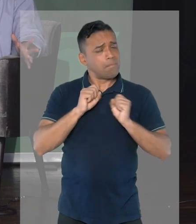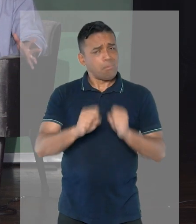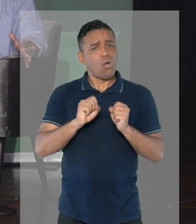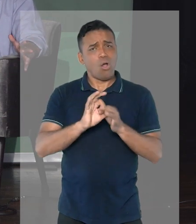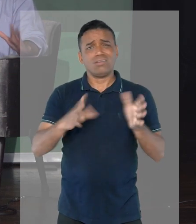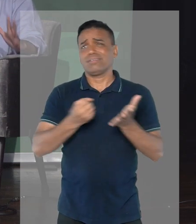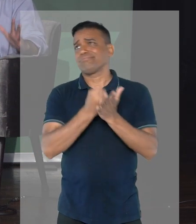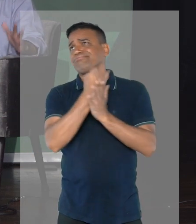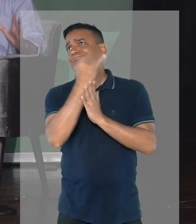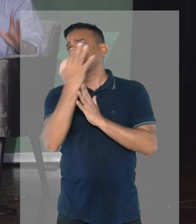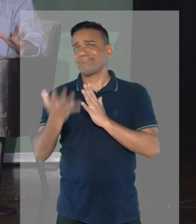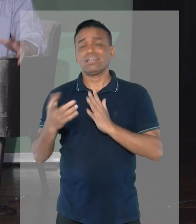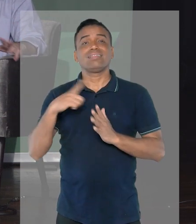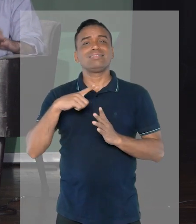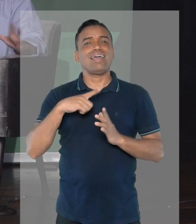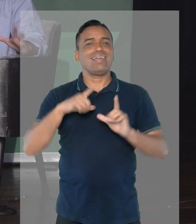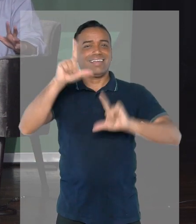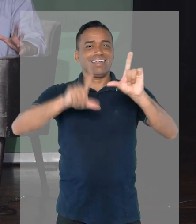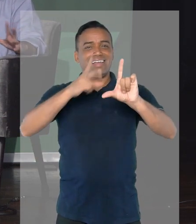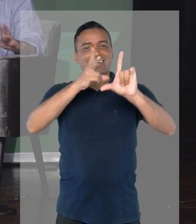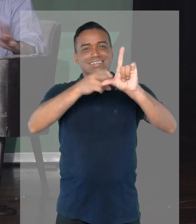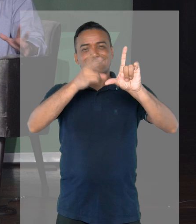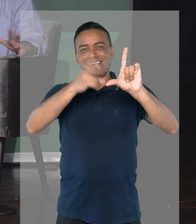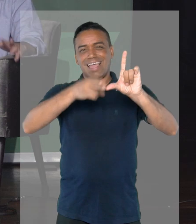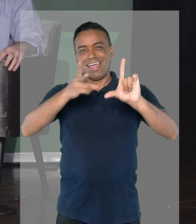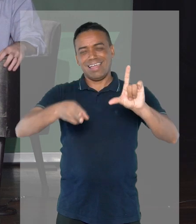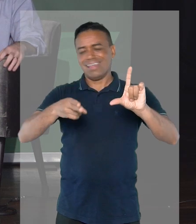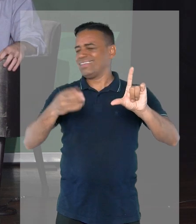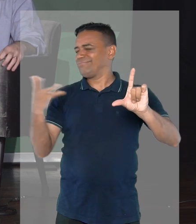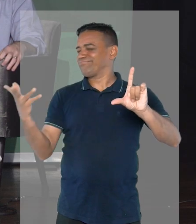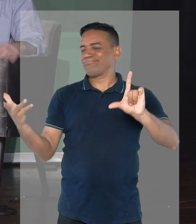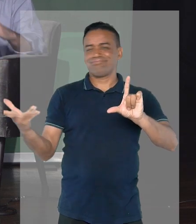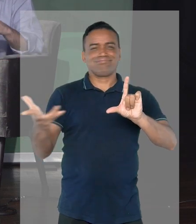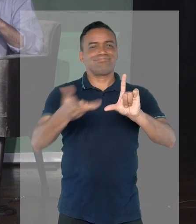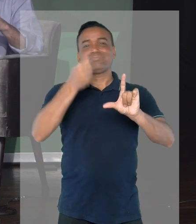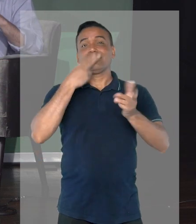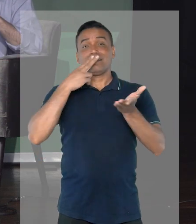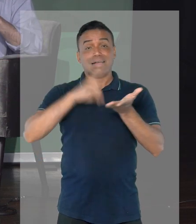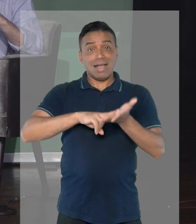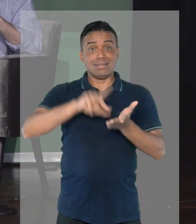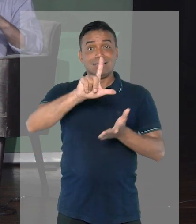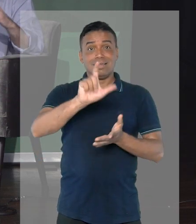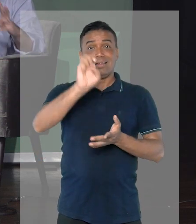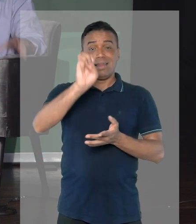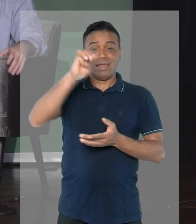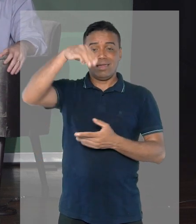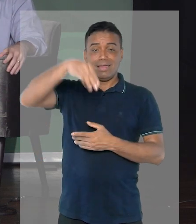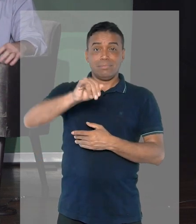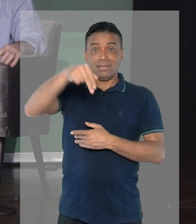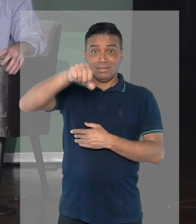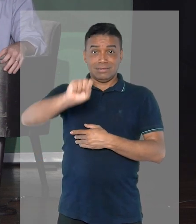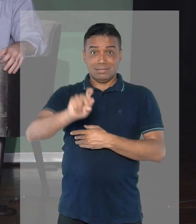Tem muita coisa. Assim. Tem uma série que eu acho sensacional, assim, que são as cartas do Leminski com Regis